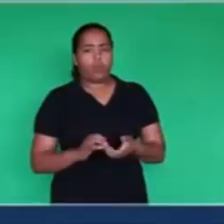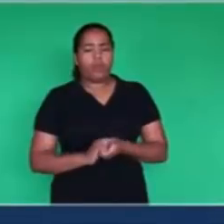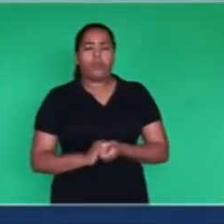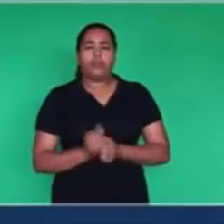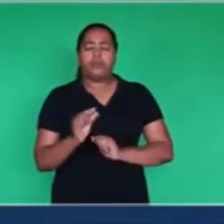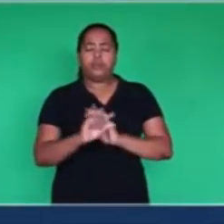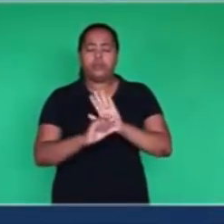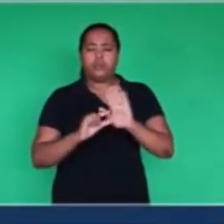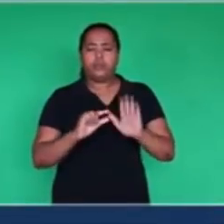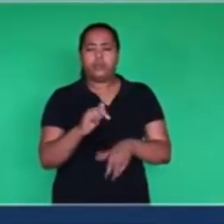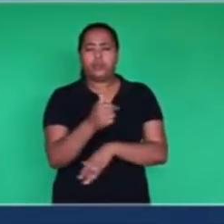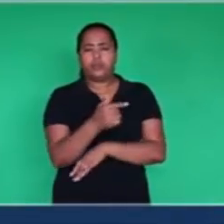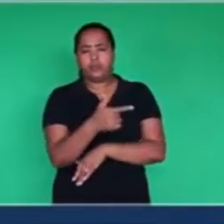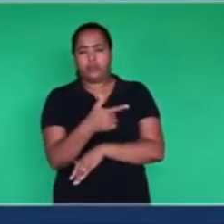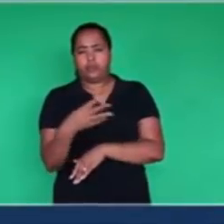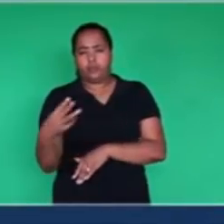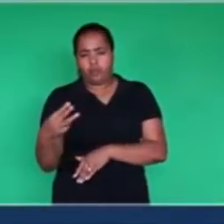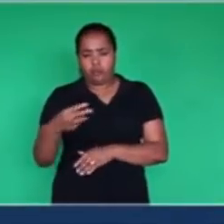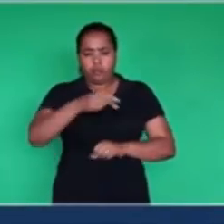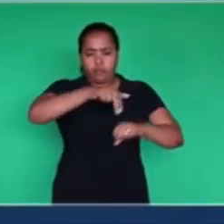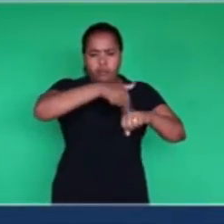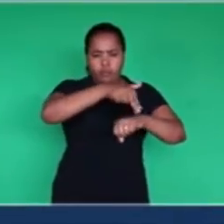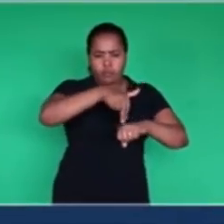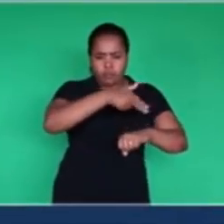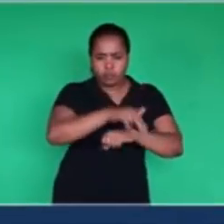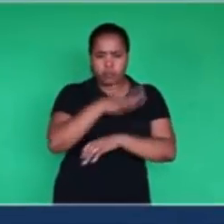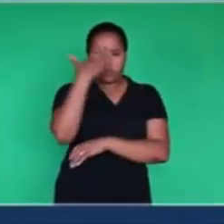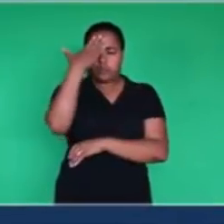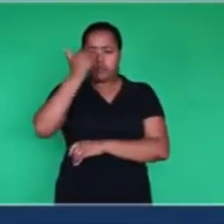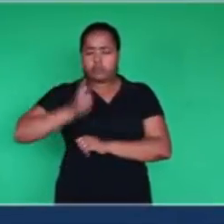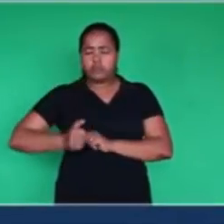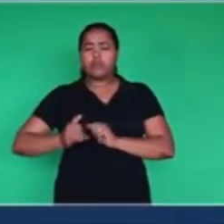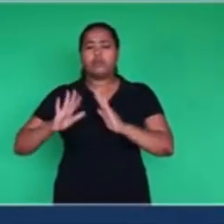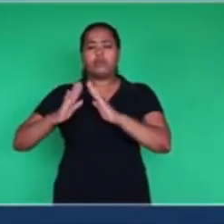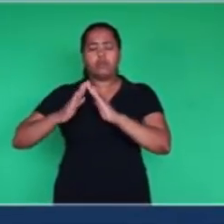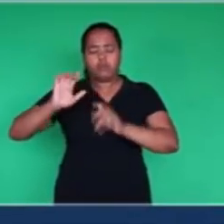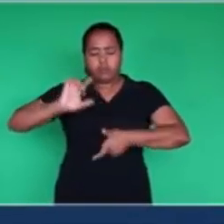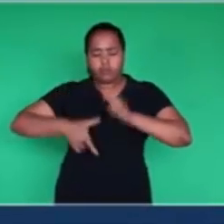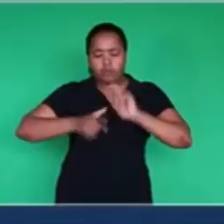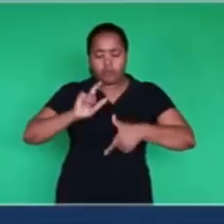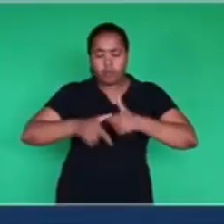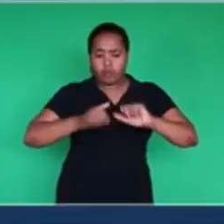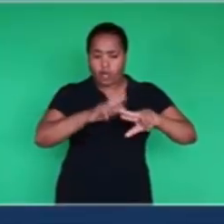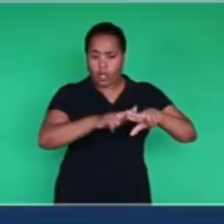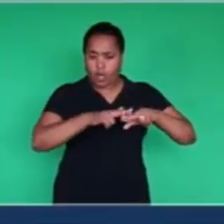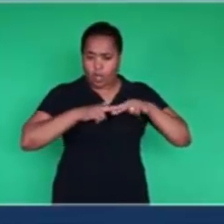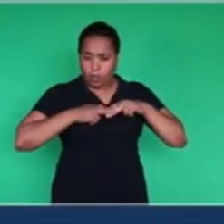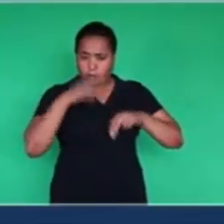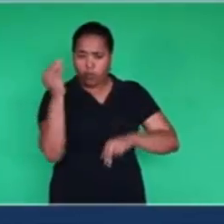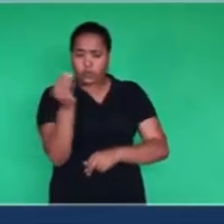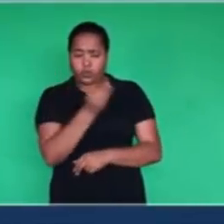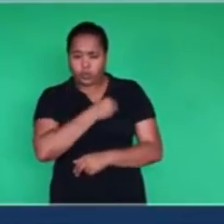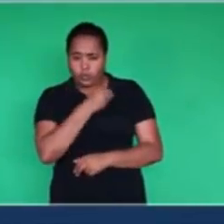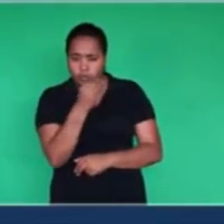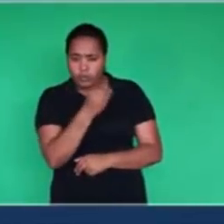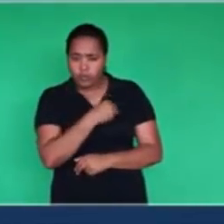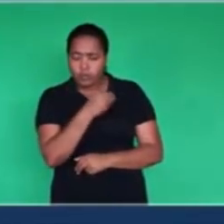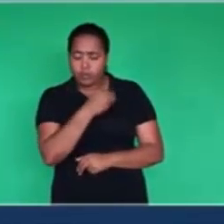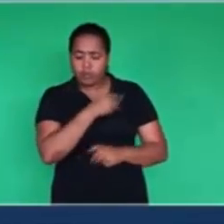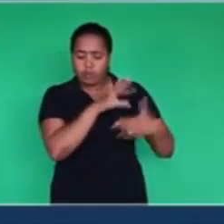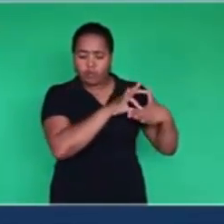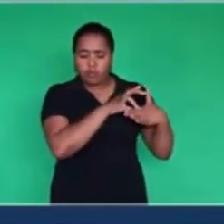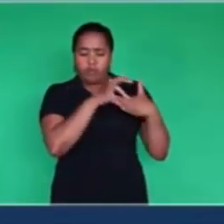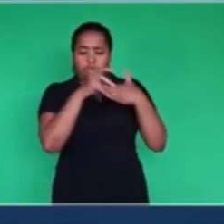as nações saberão que os da casa de Israel, por causa da sua iniquidade, foram levados